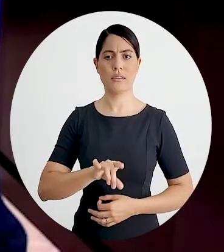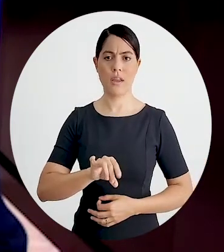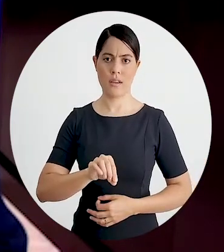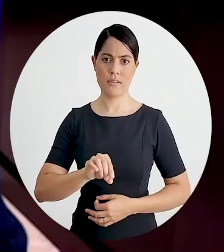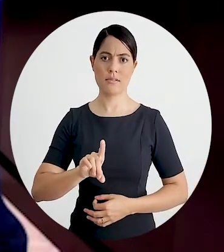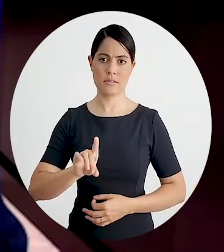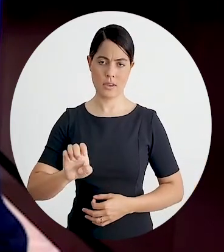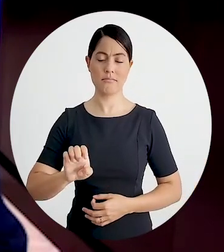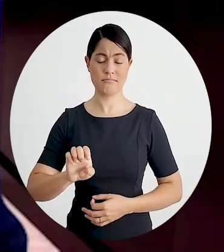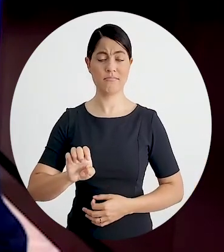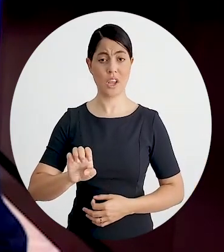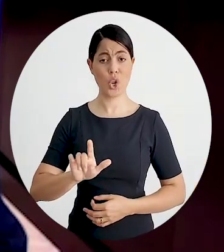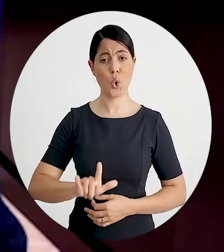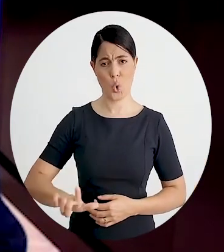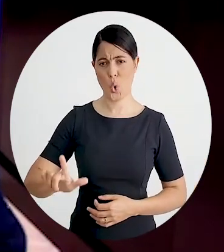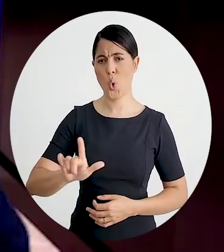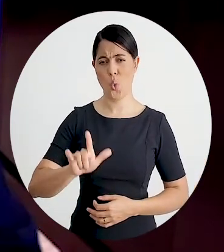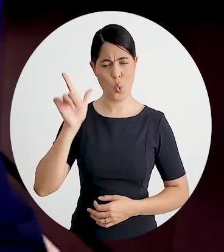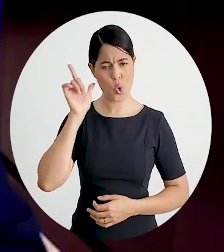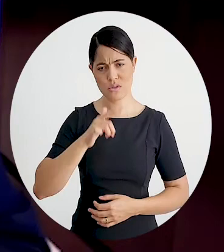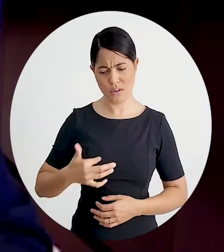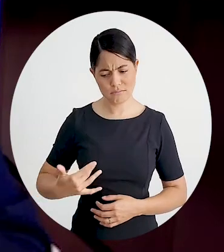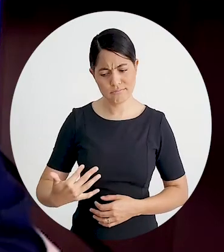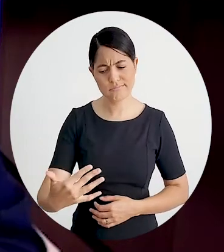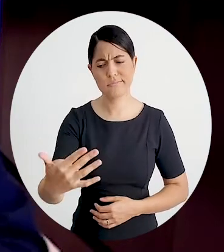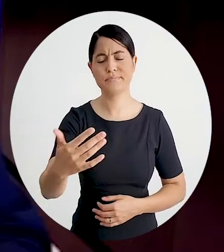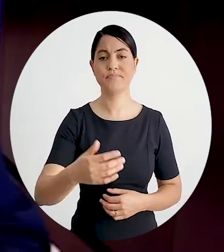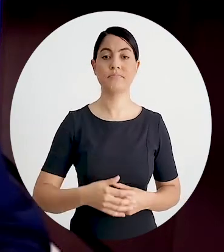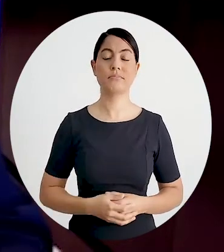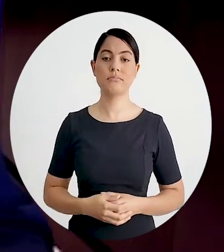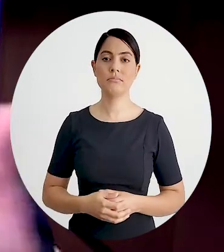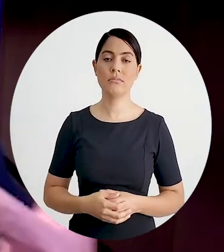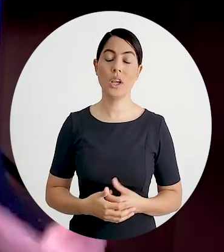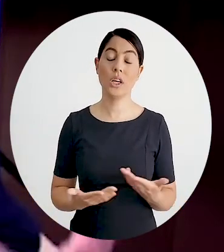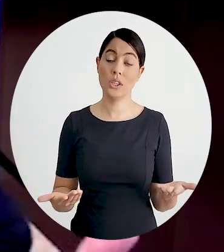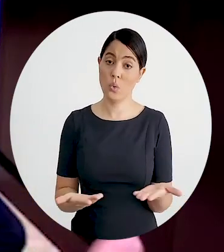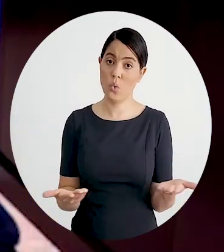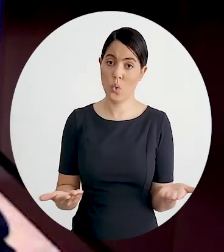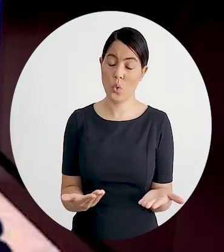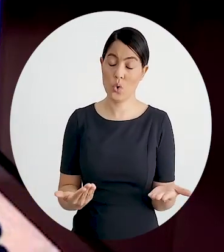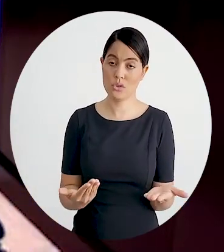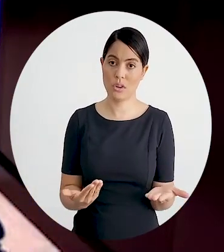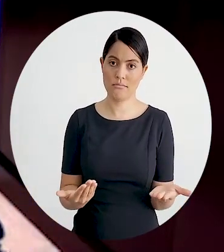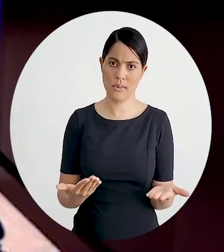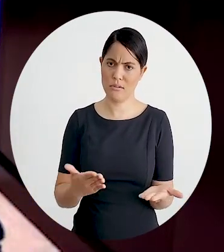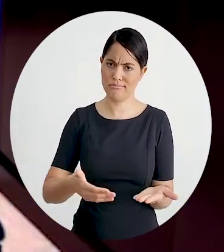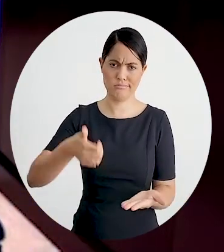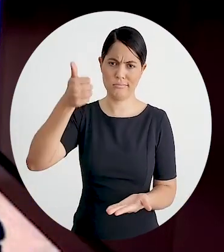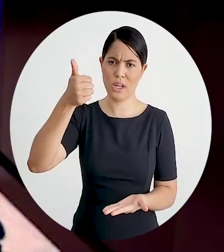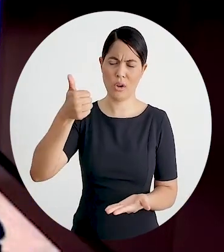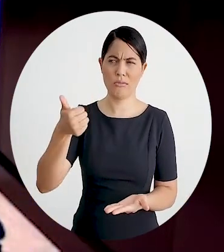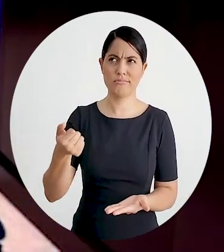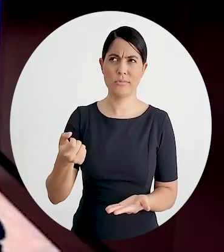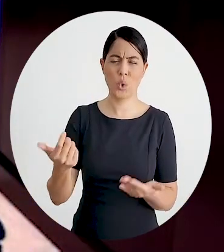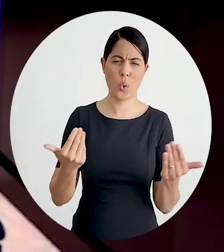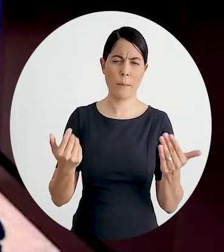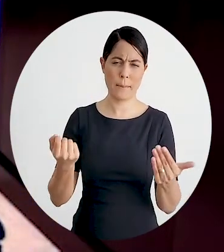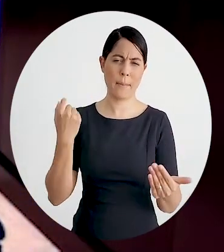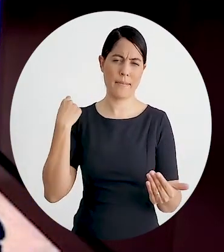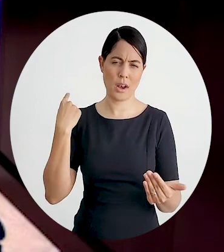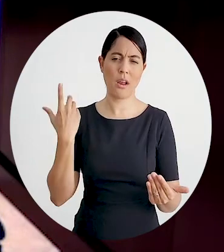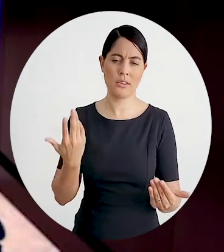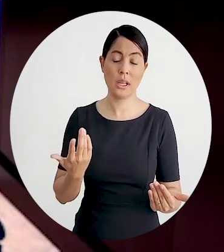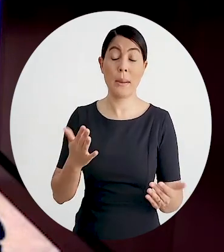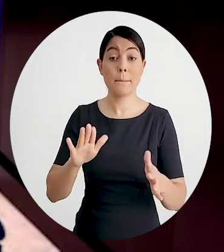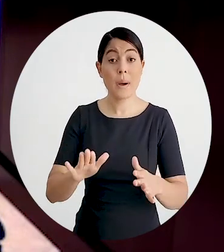alguma, hoje eu poderia dizer que é uma situação bem melhor de conhecimento da Constituição do que no passado, mas ainda